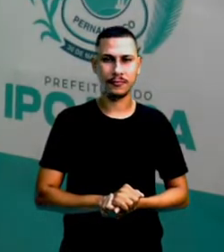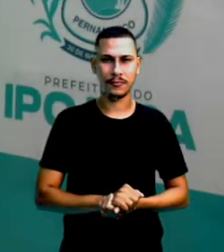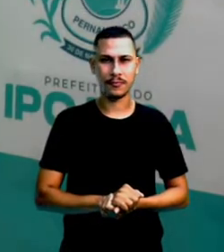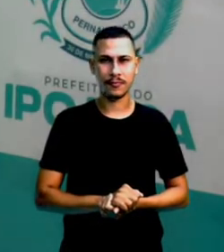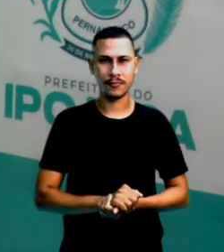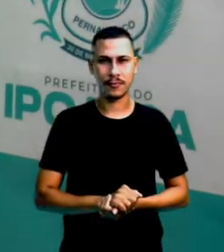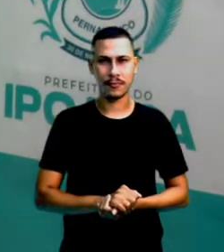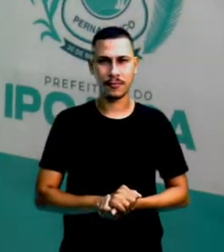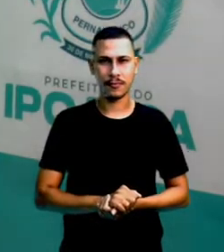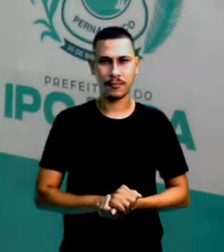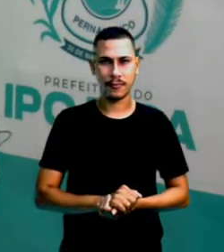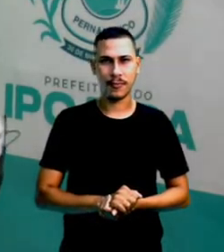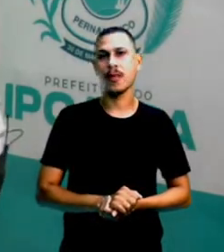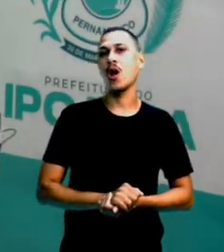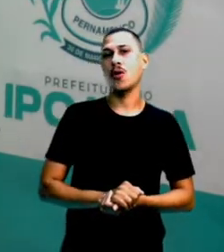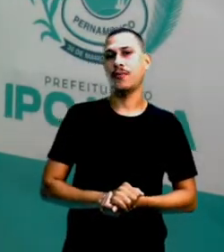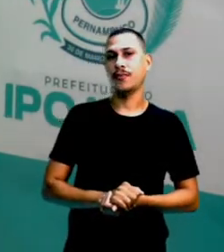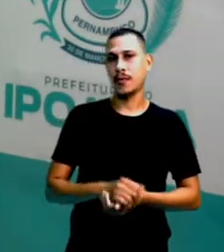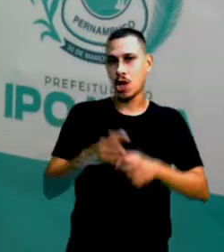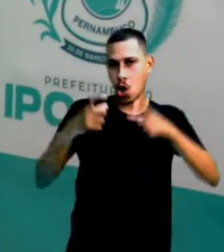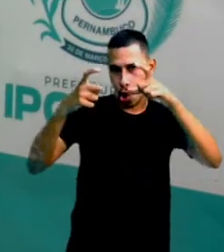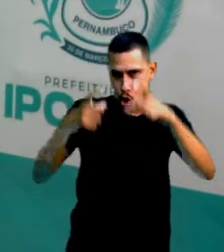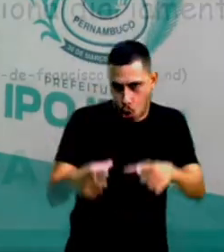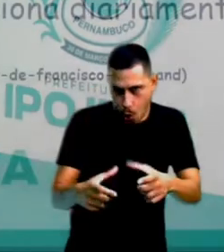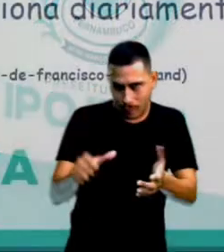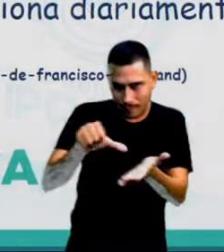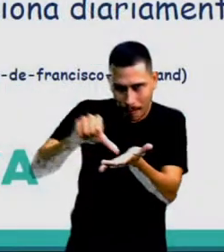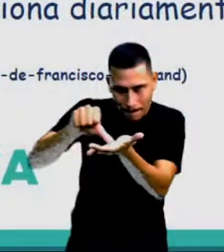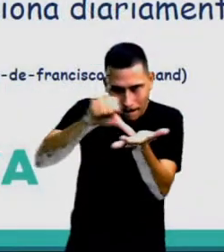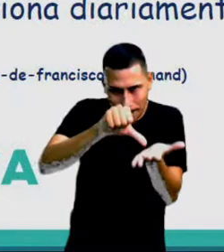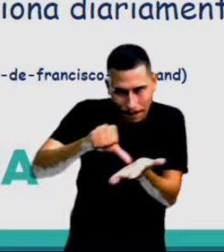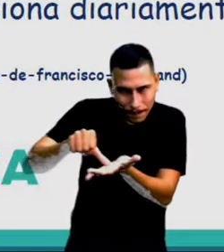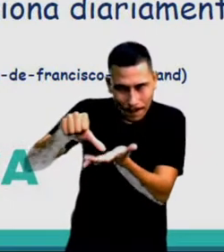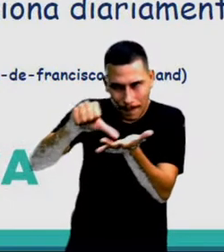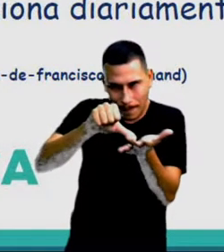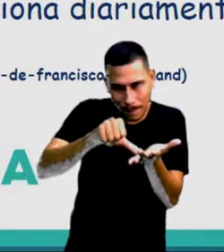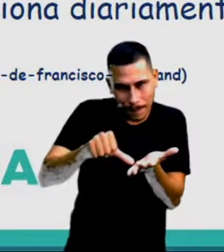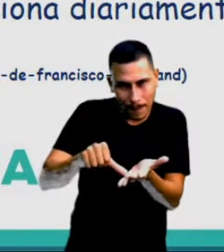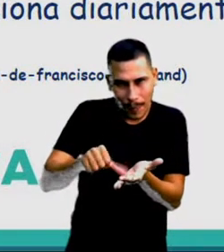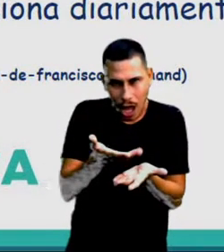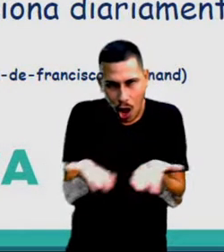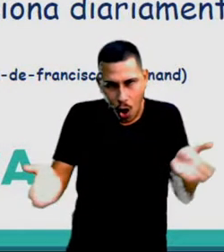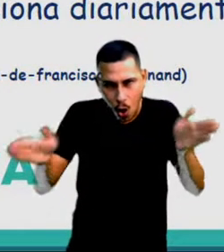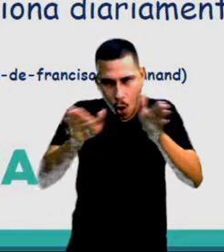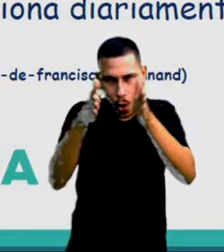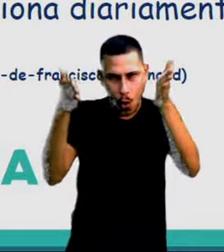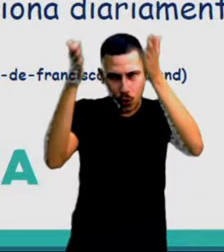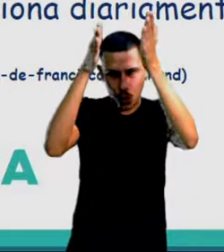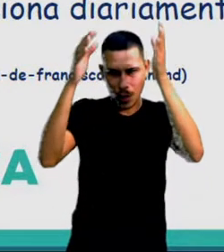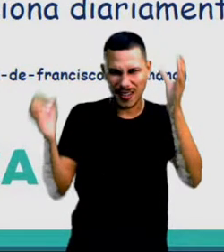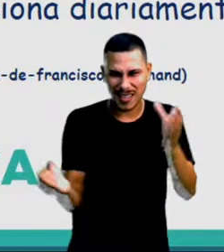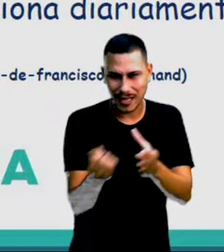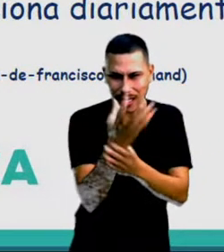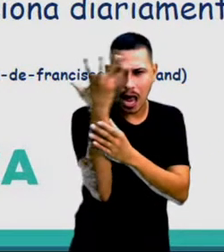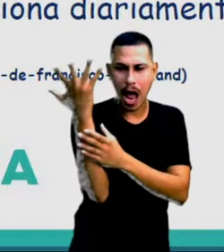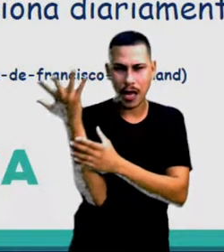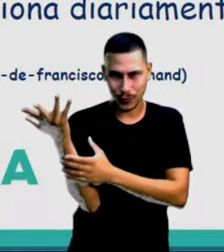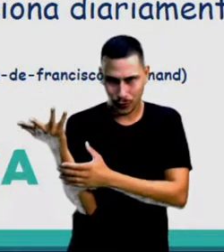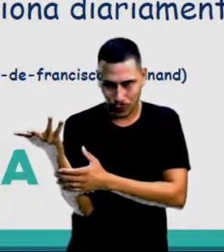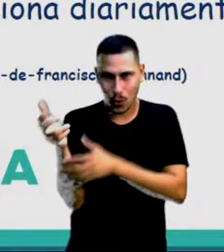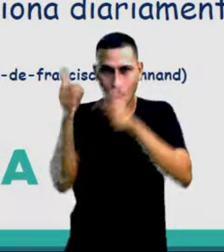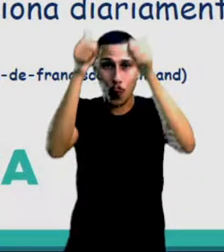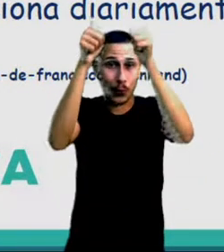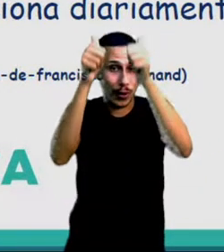o Parque das Esculturas de Francisco Brennan, vamos ver o que é, né? É composto por obras do